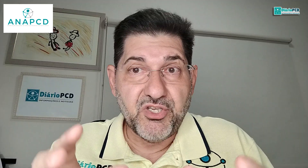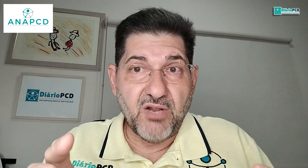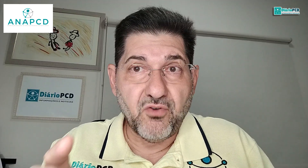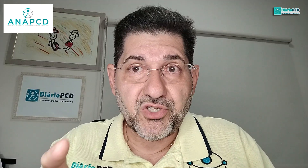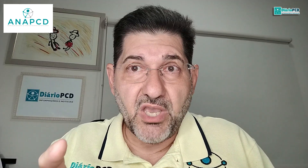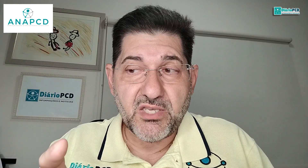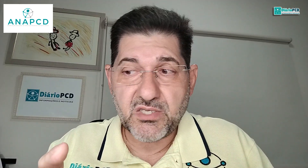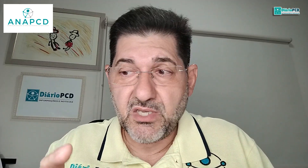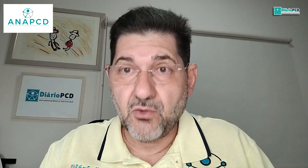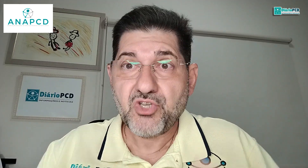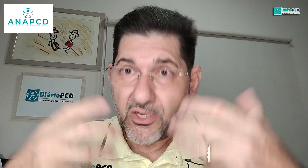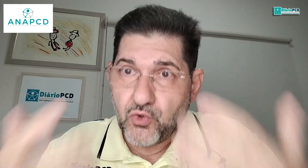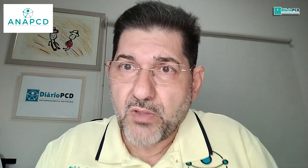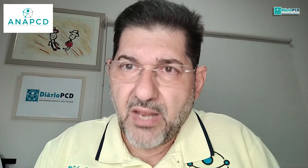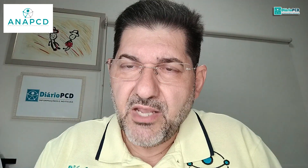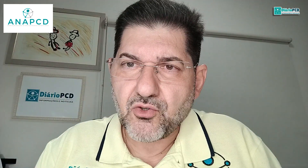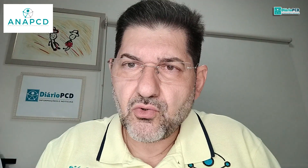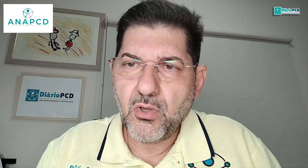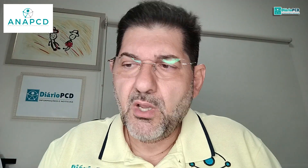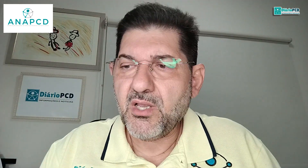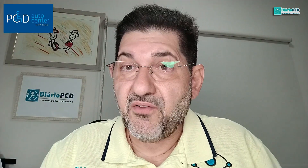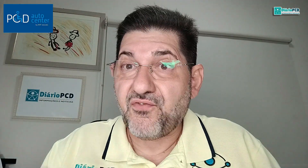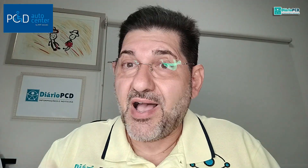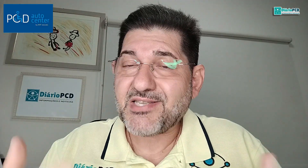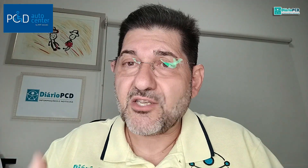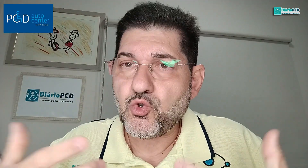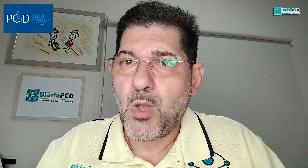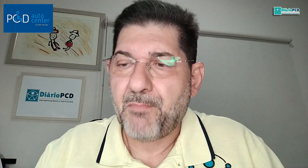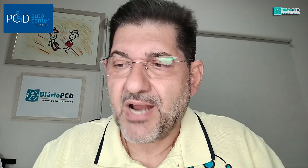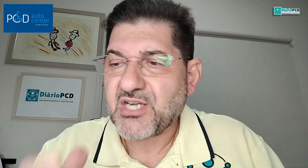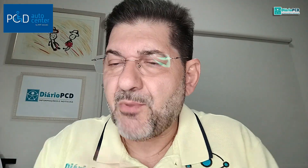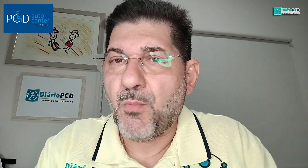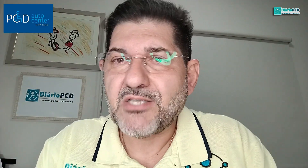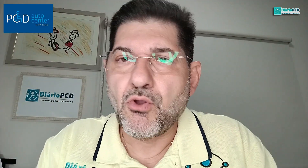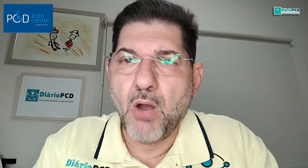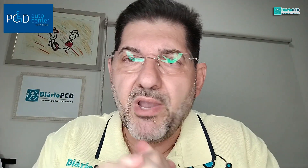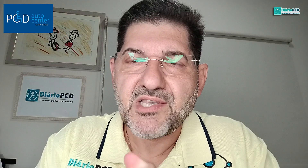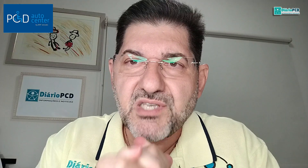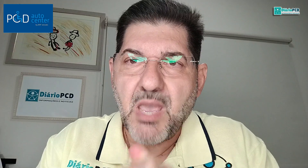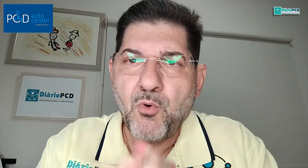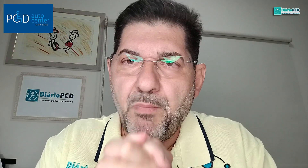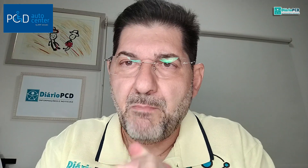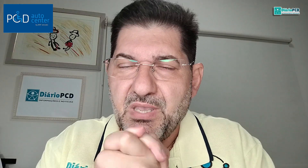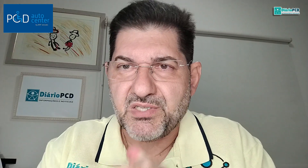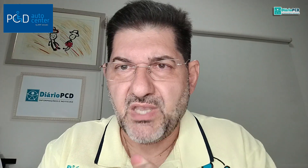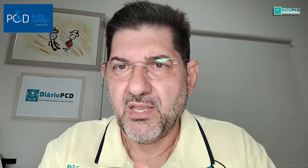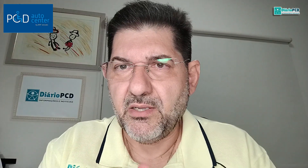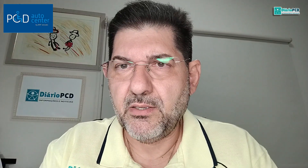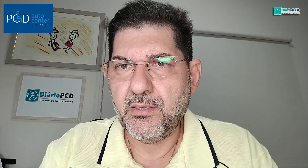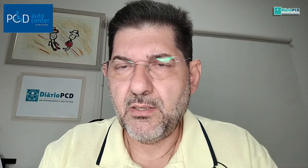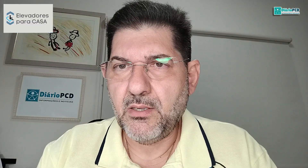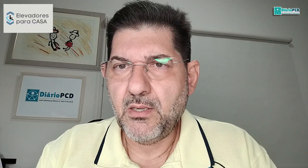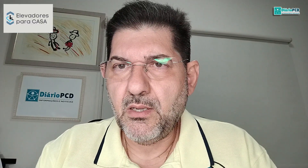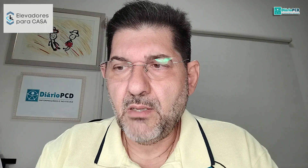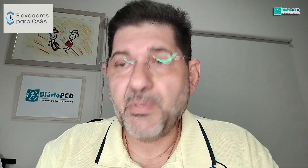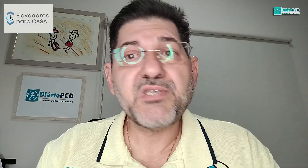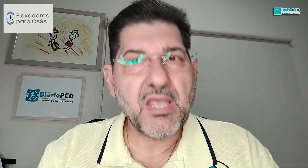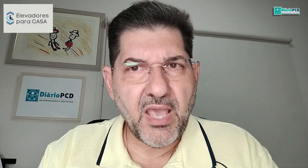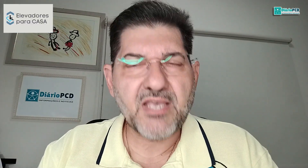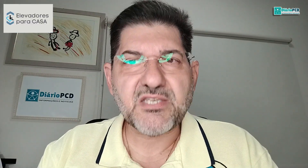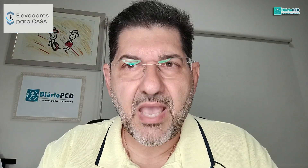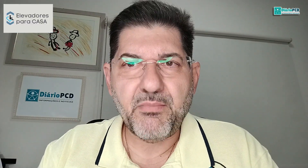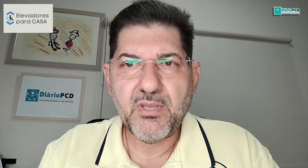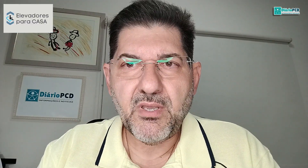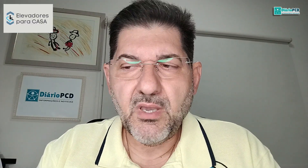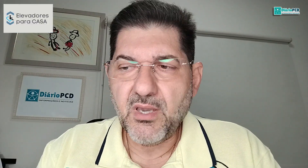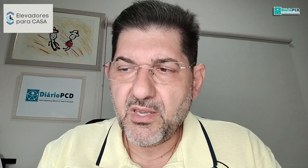Quero pedir a vocês que nos ajudem nisso, que façam a sua parte. Mas eu não recebo o BPC. Mas tem